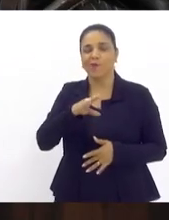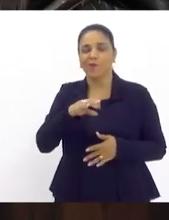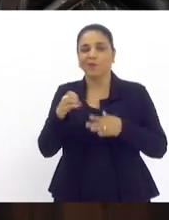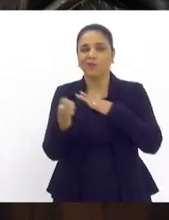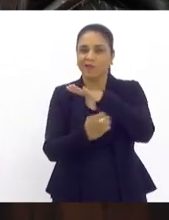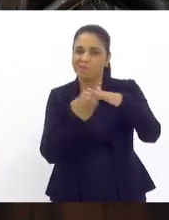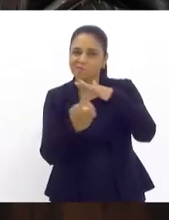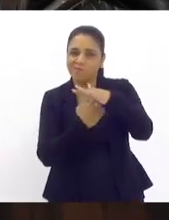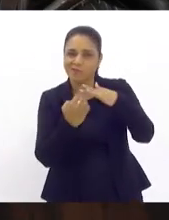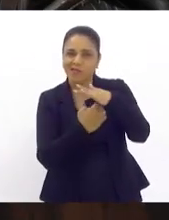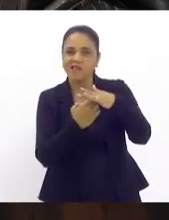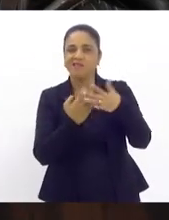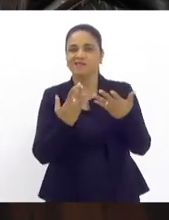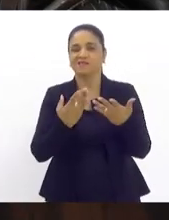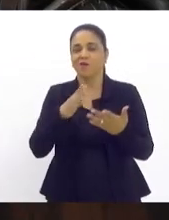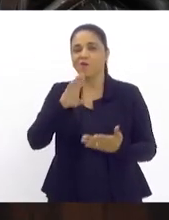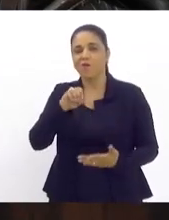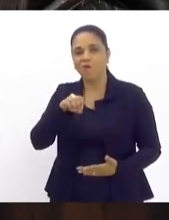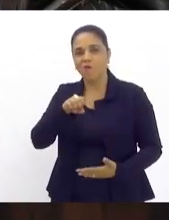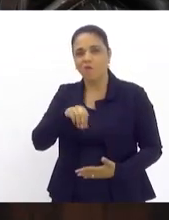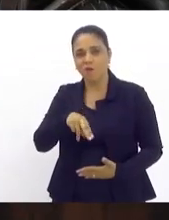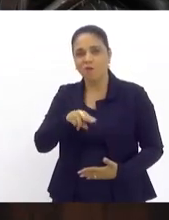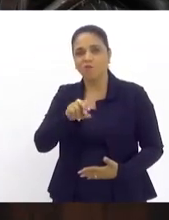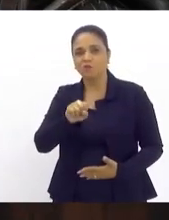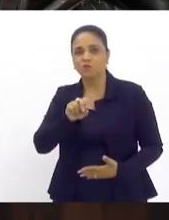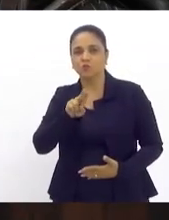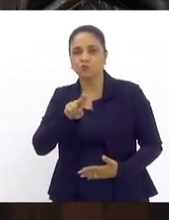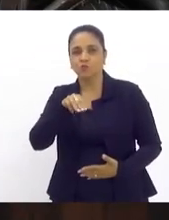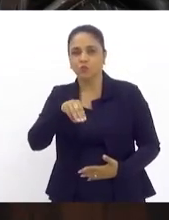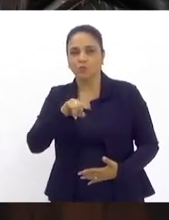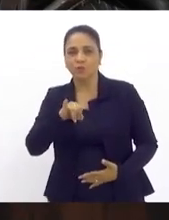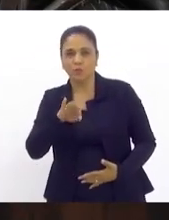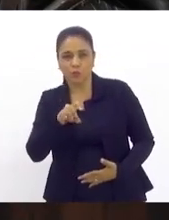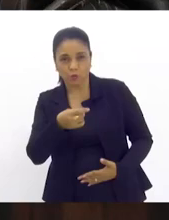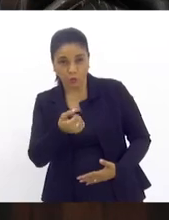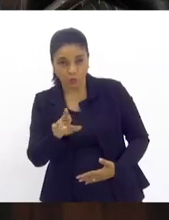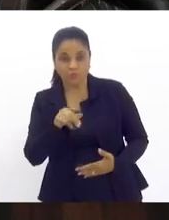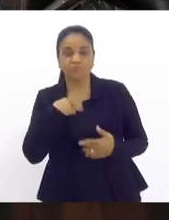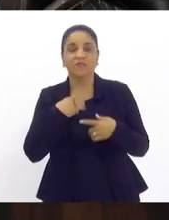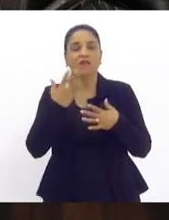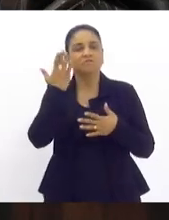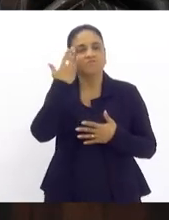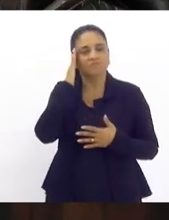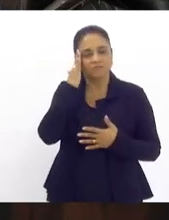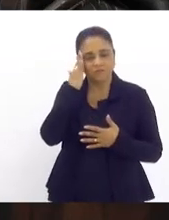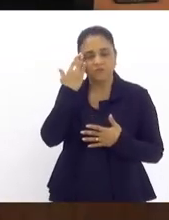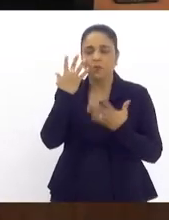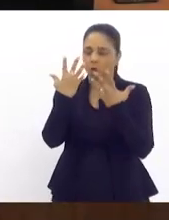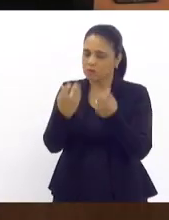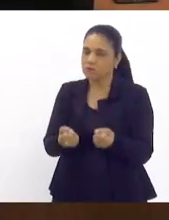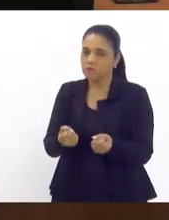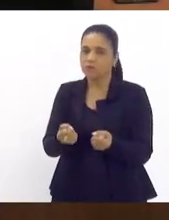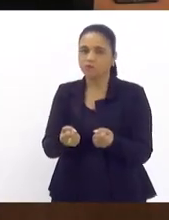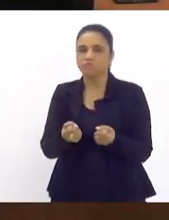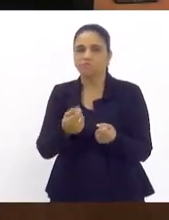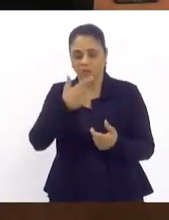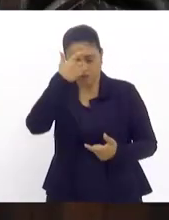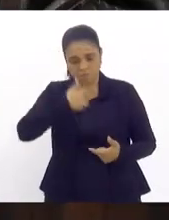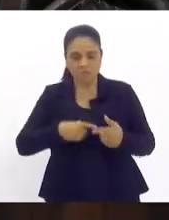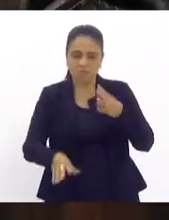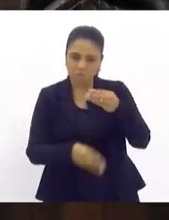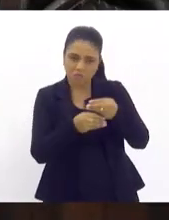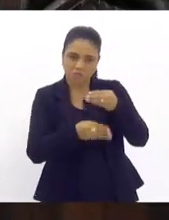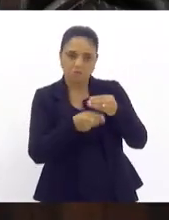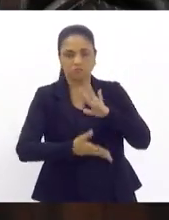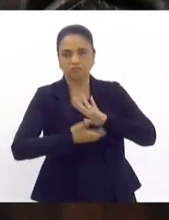entendo, respeito Vossa Excelência, apresentou a emenda, vamos tentar um entendimento para a semana que vem. Mas que as retiro, as retiro, deputado. Muito